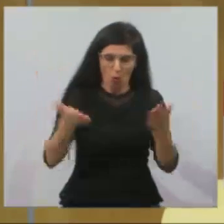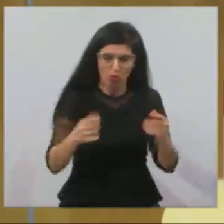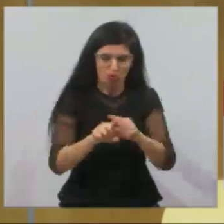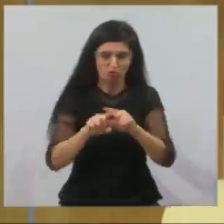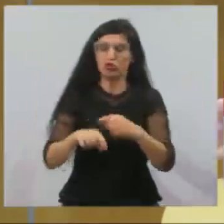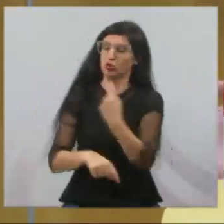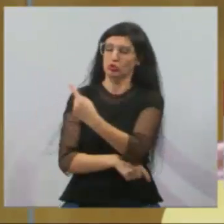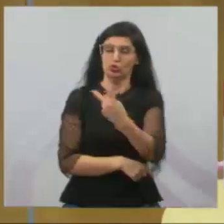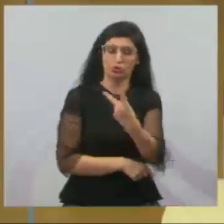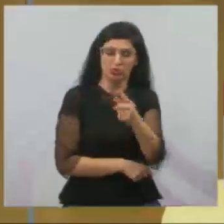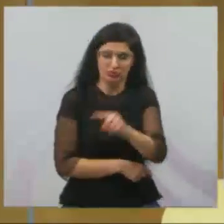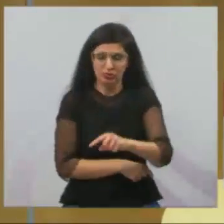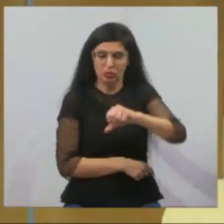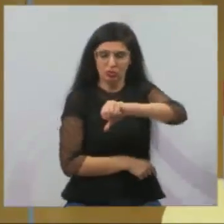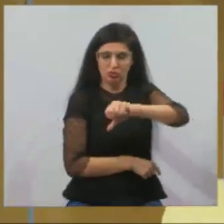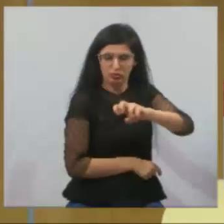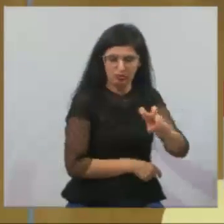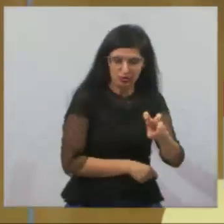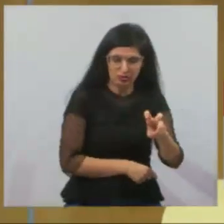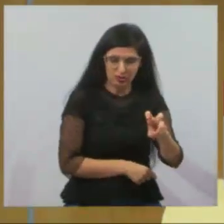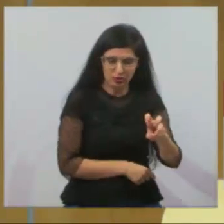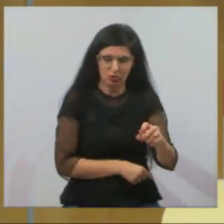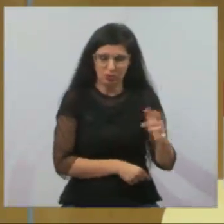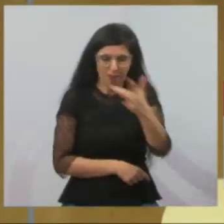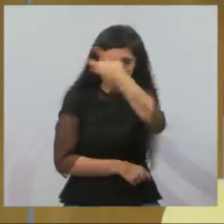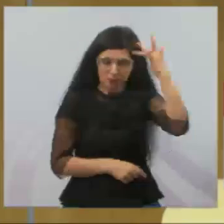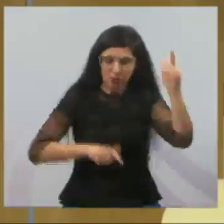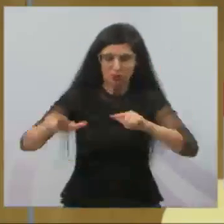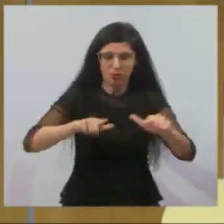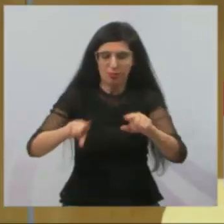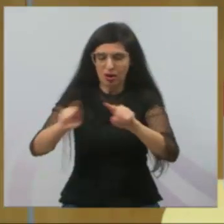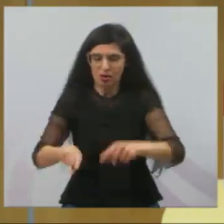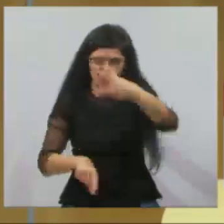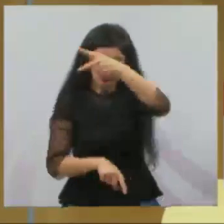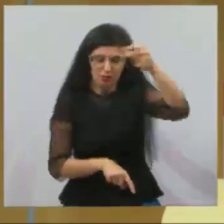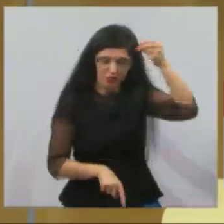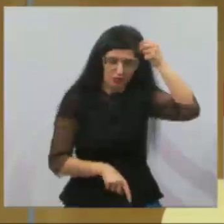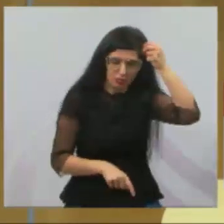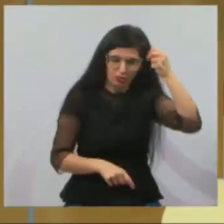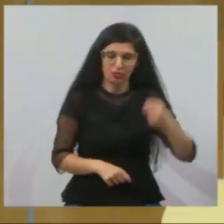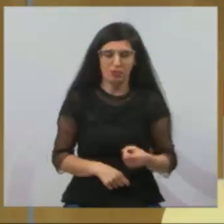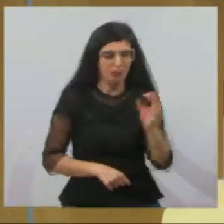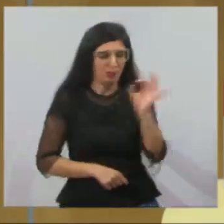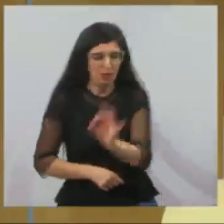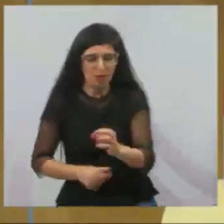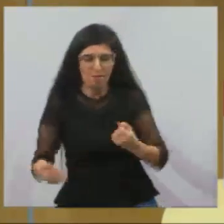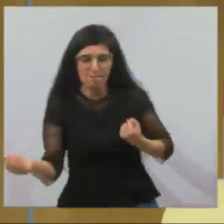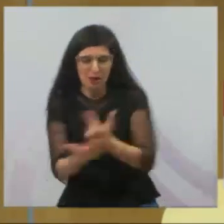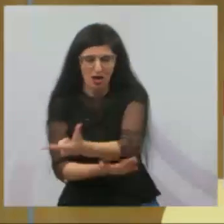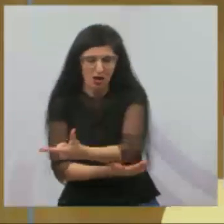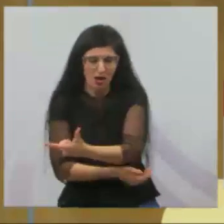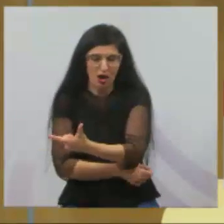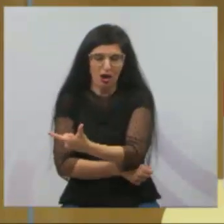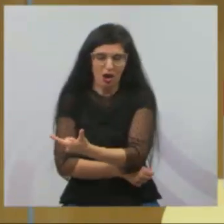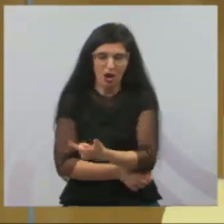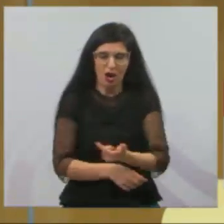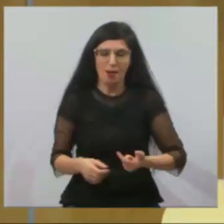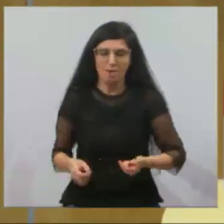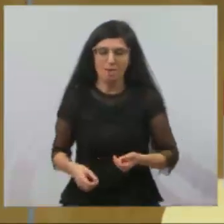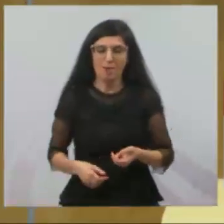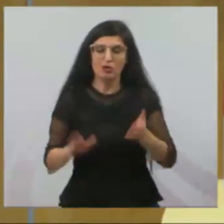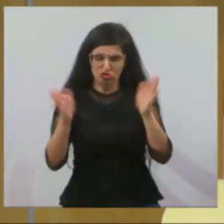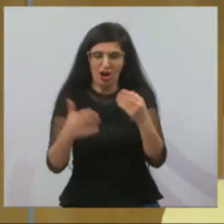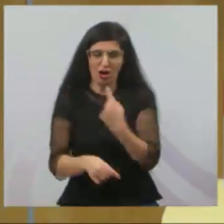de 12,95% para 14%. Aí um aumento de 1,5%. Então, às vezes, as pessoas falam